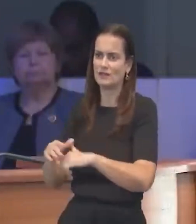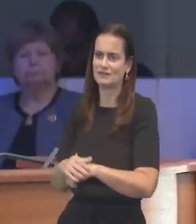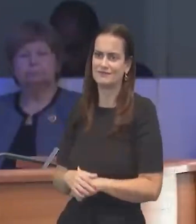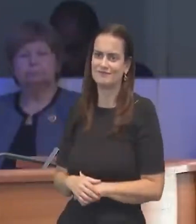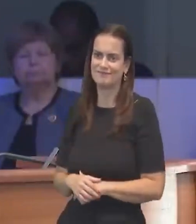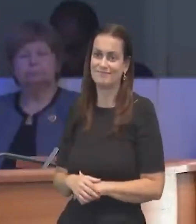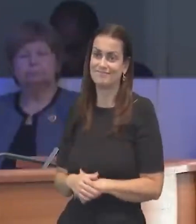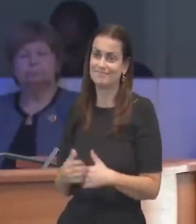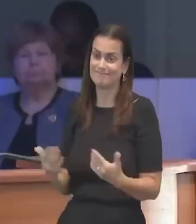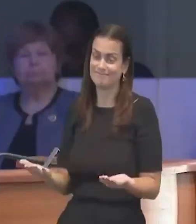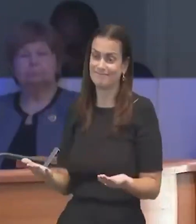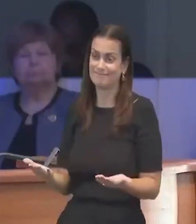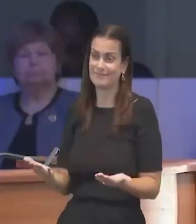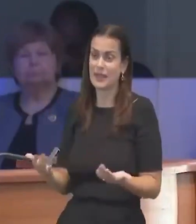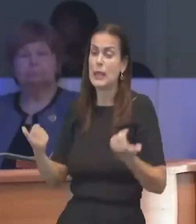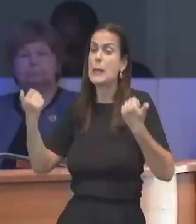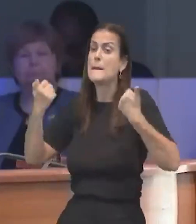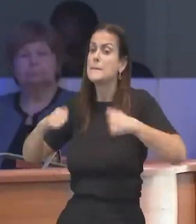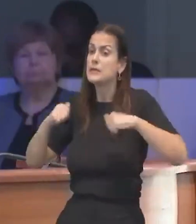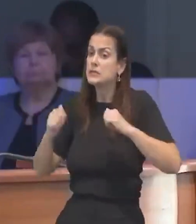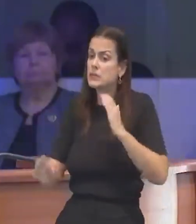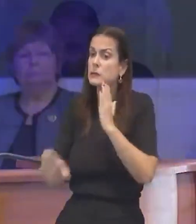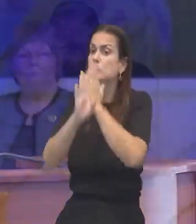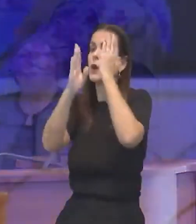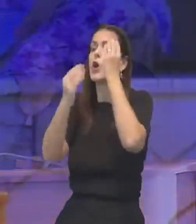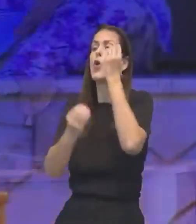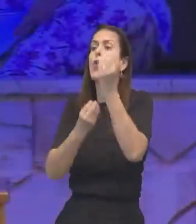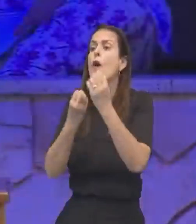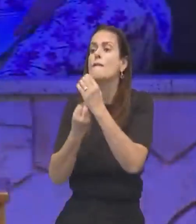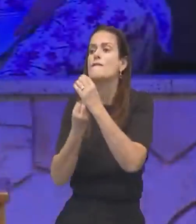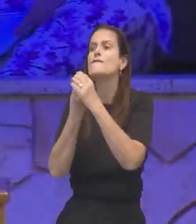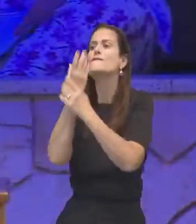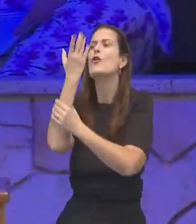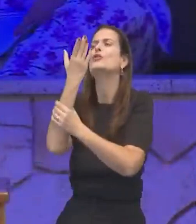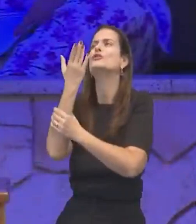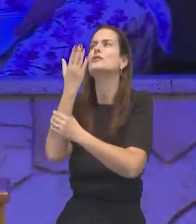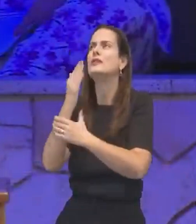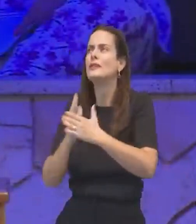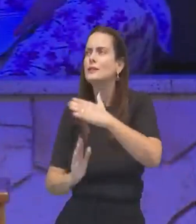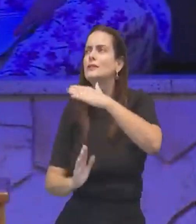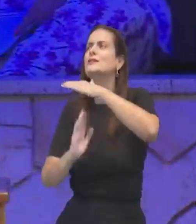Precisamos, portanto, nessa manhã, descobrir qual é a fonte que nos satisfaz.